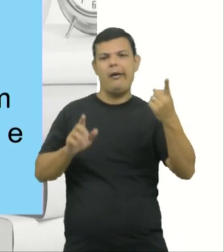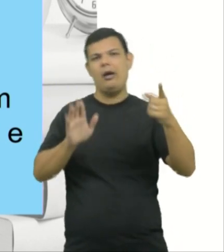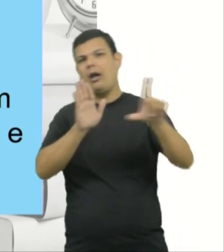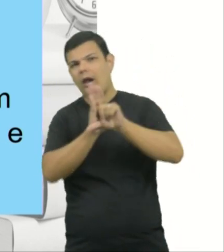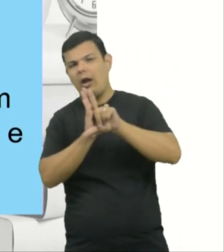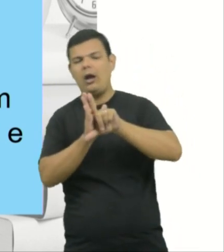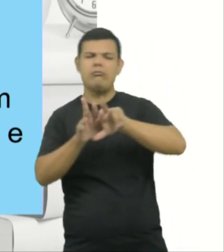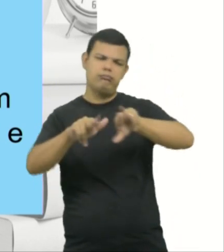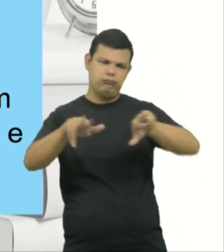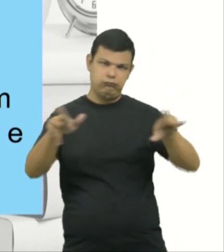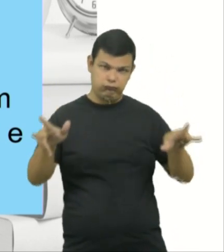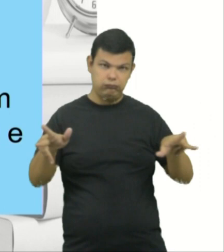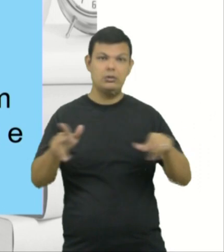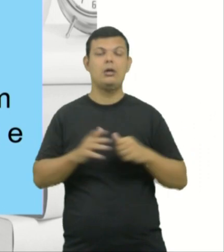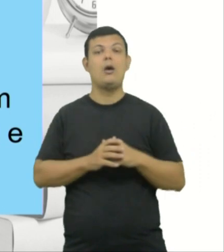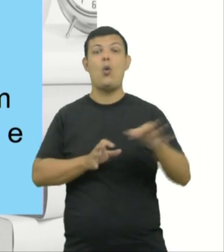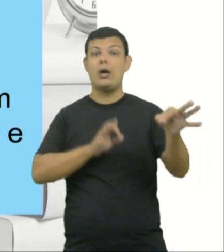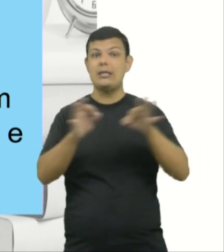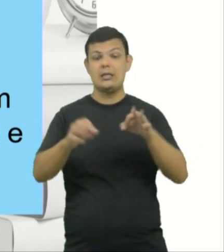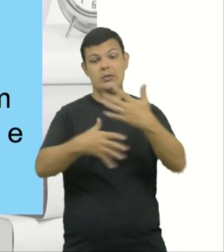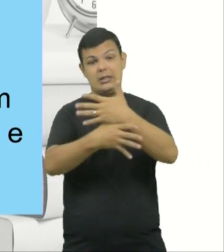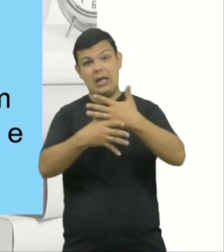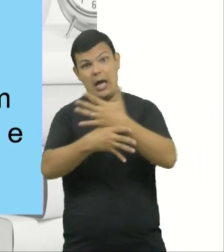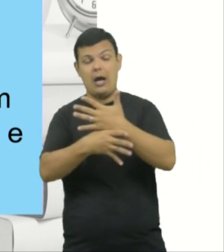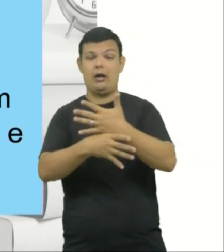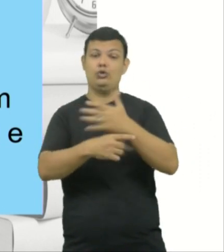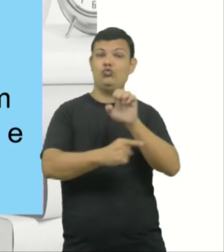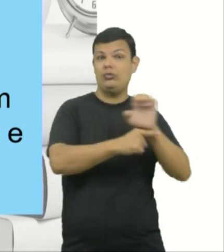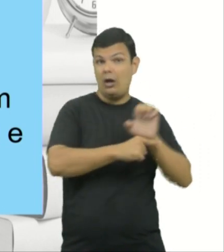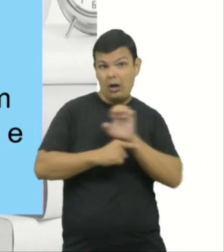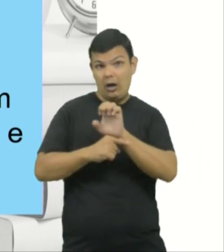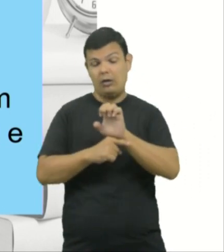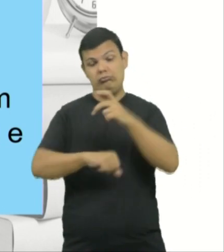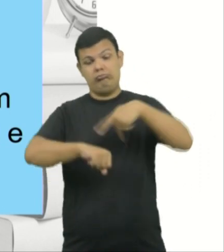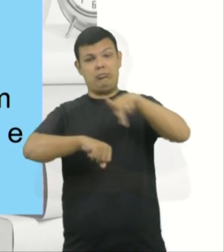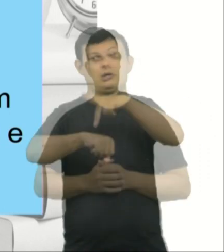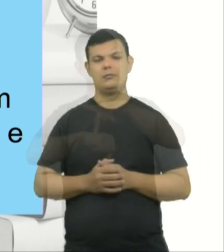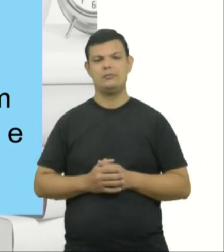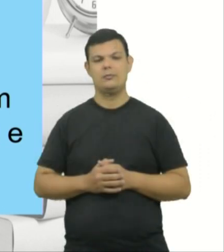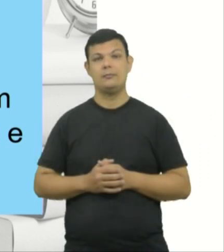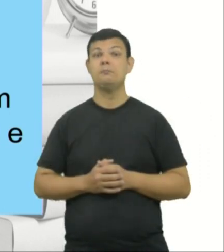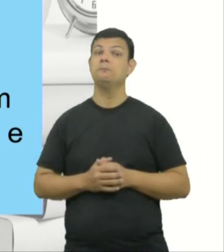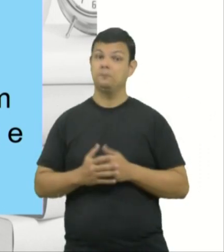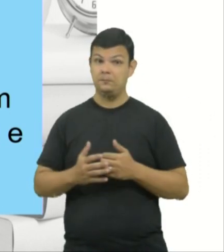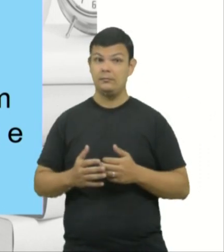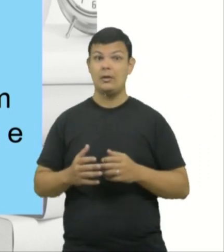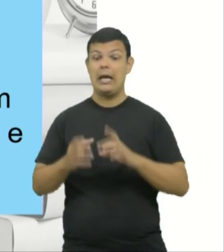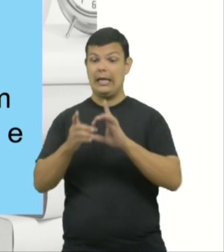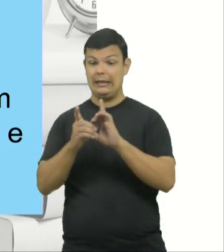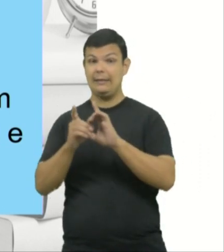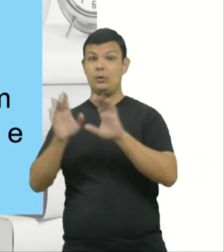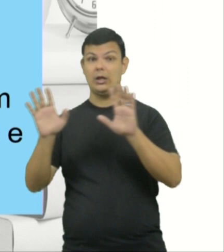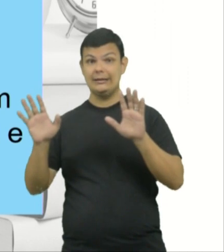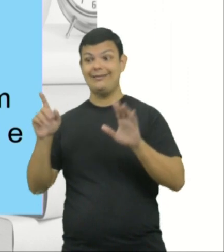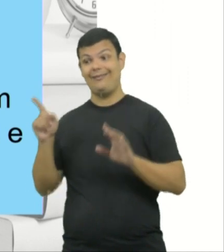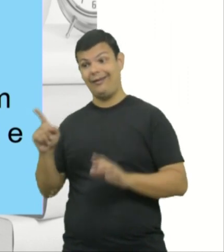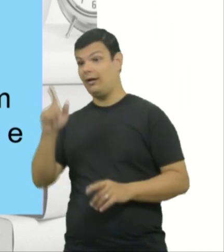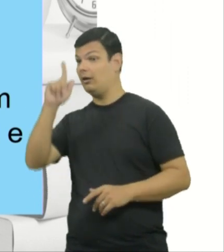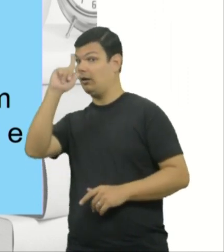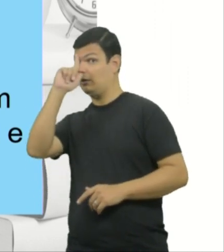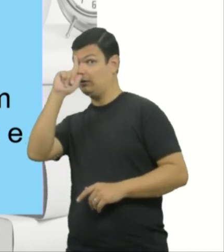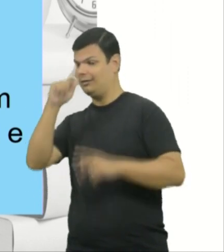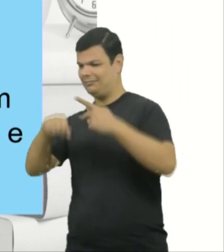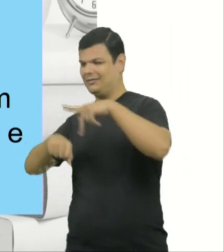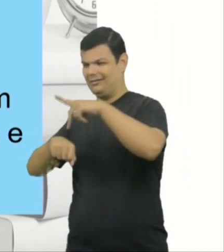tudo mais, ok? A organização da sua cidade, do seu estado, do seu país. Bem, a democracia em Atenas,